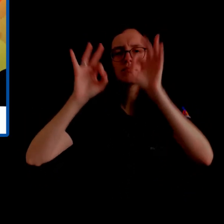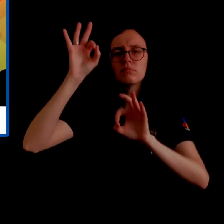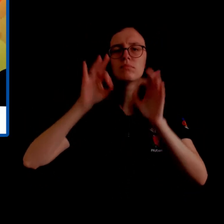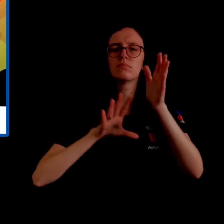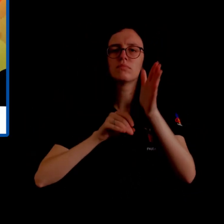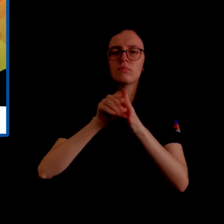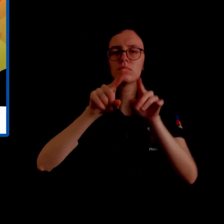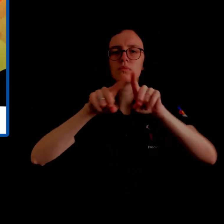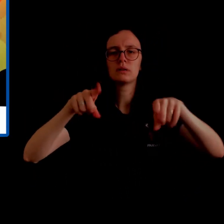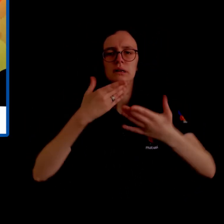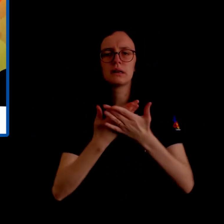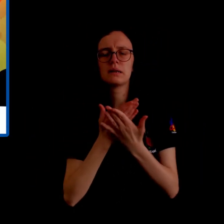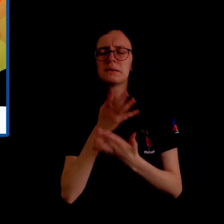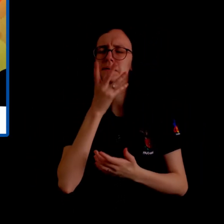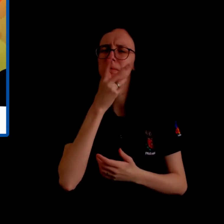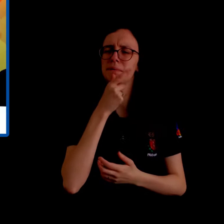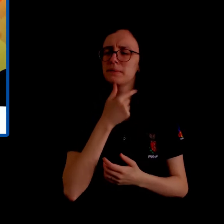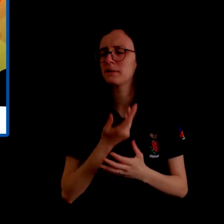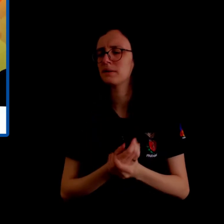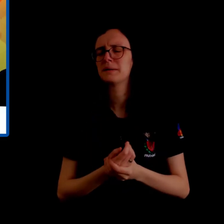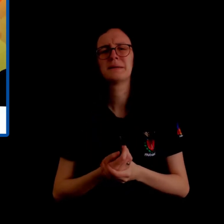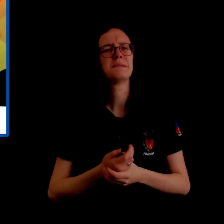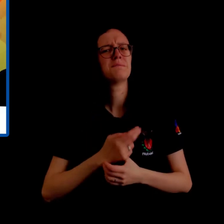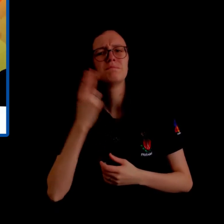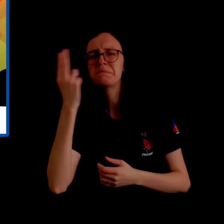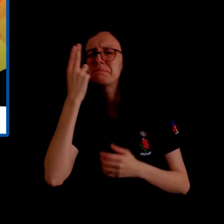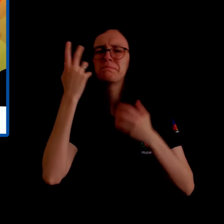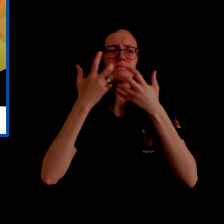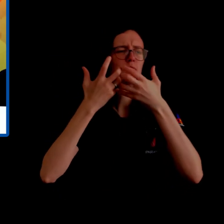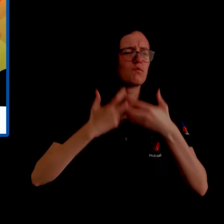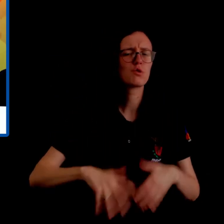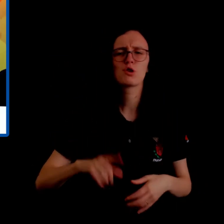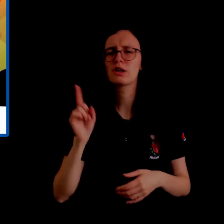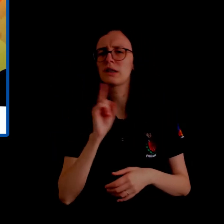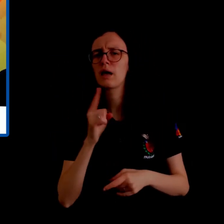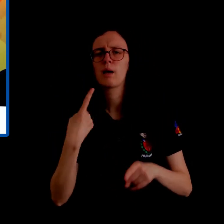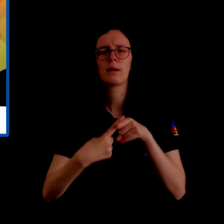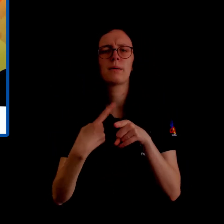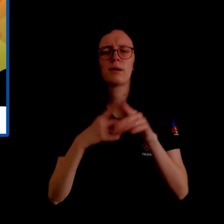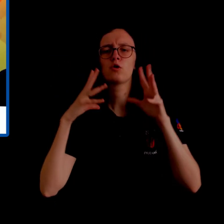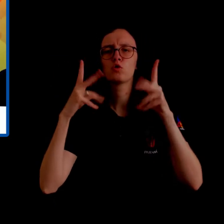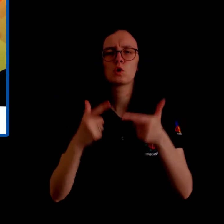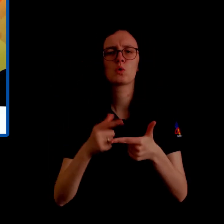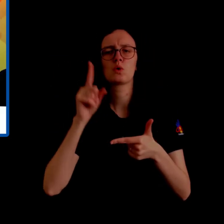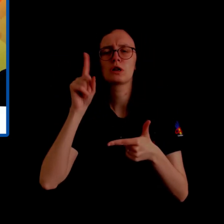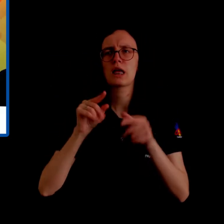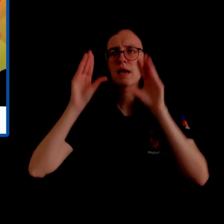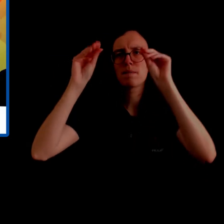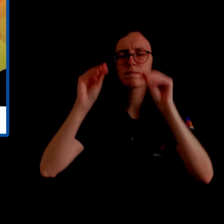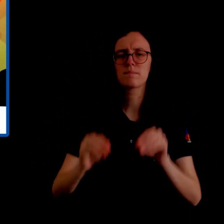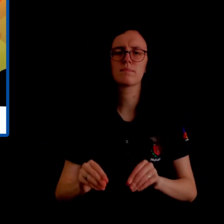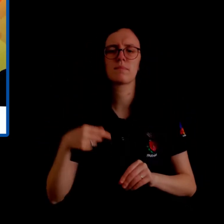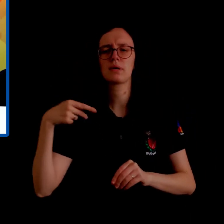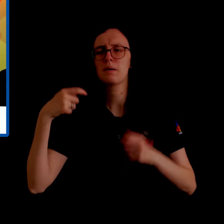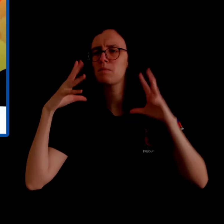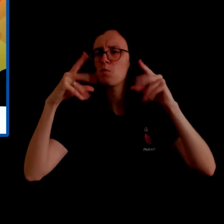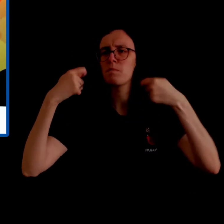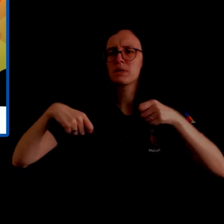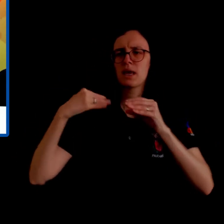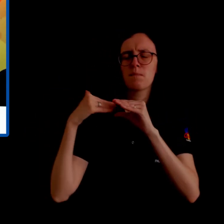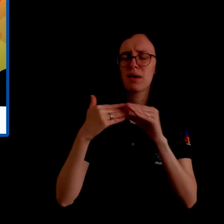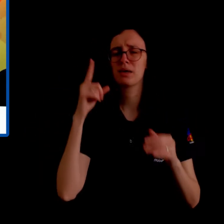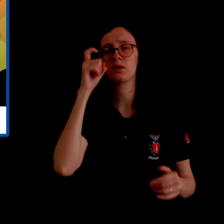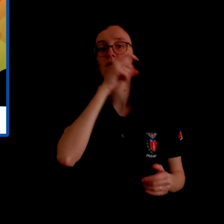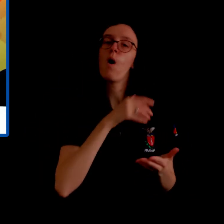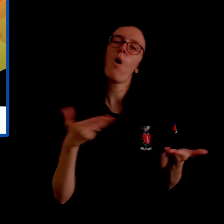para o aluno e tal, e não dava certo, isso, né, não funcionava, porque era tudo manualmente, não sei o que lá, e todo mundo tinha que ter e-mail e tal.